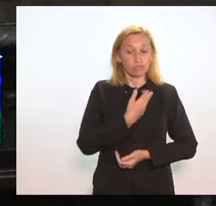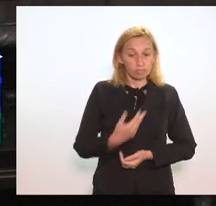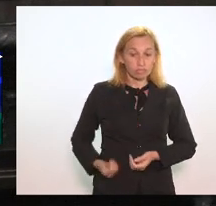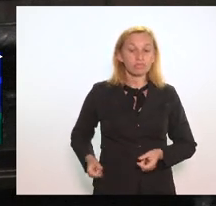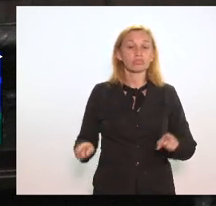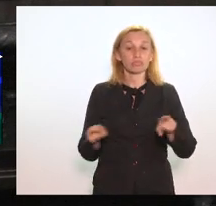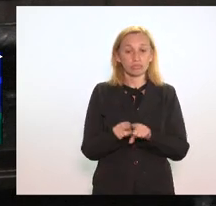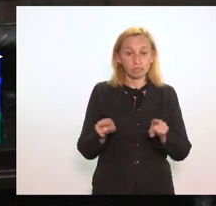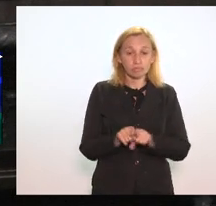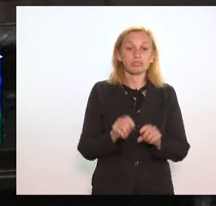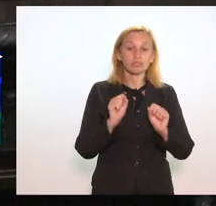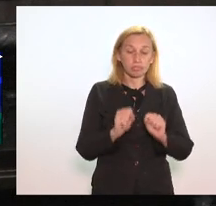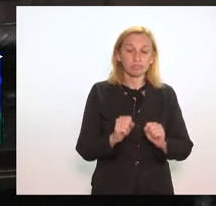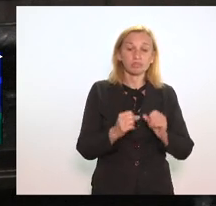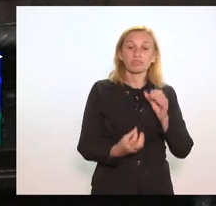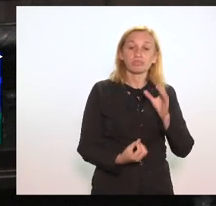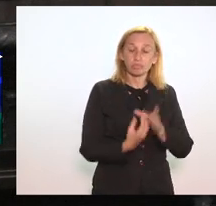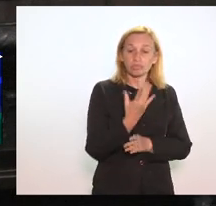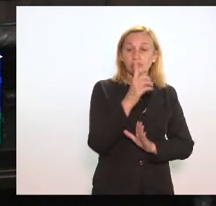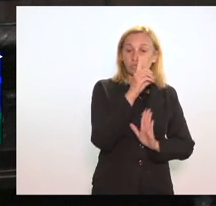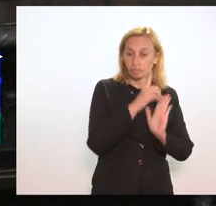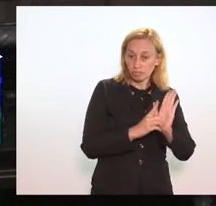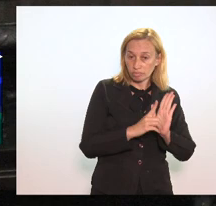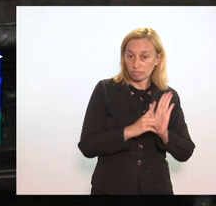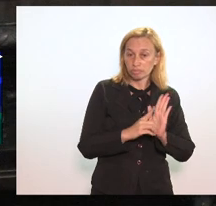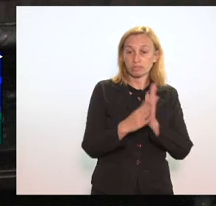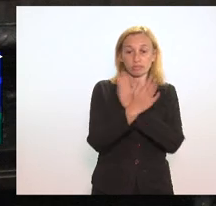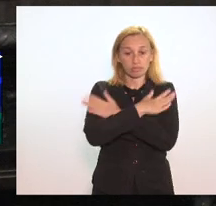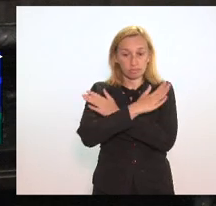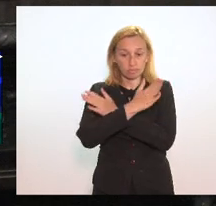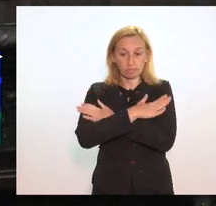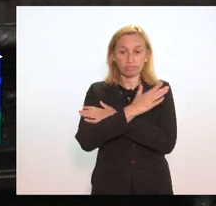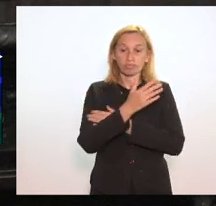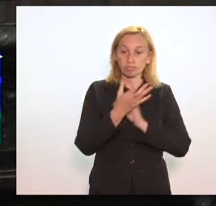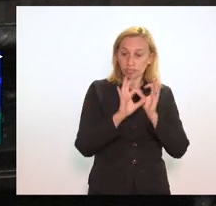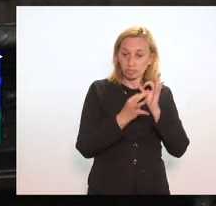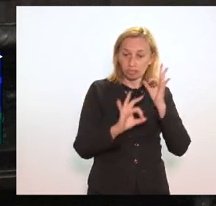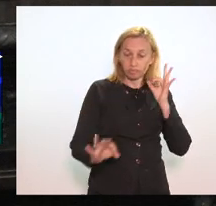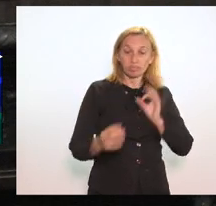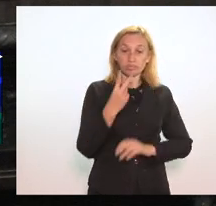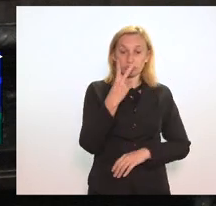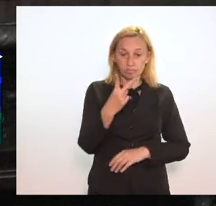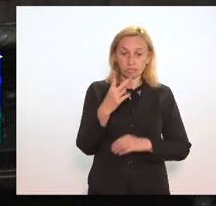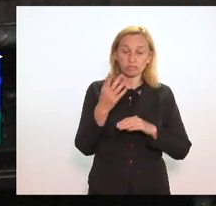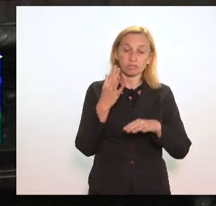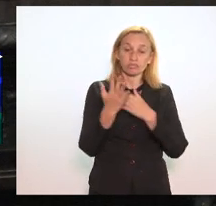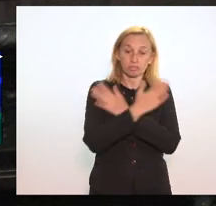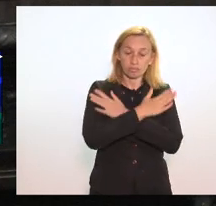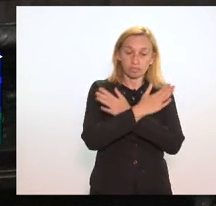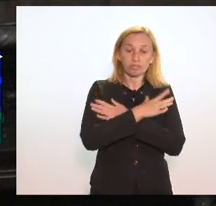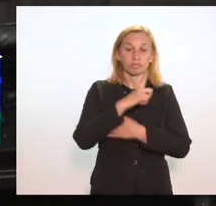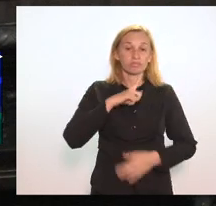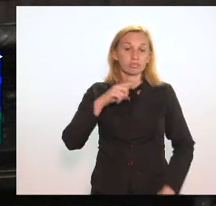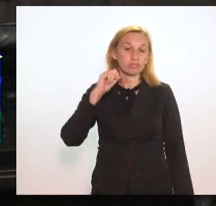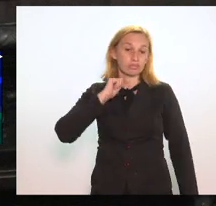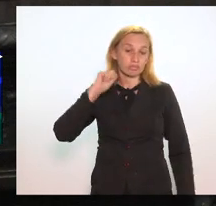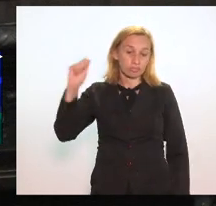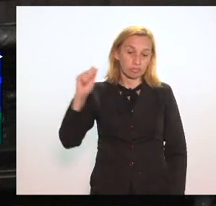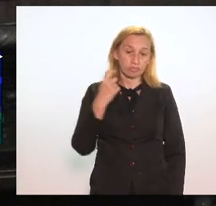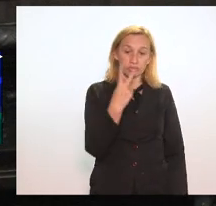antecipar os feriados que deve antecipar os feriados em boas feriados que nós temos um mês de abril